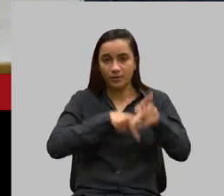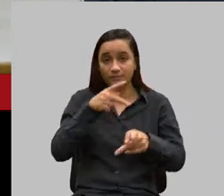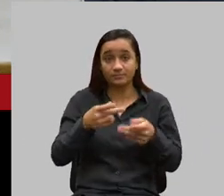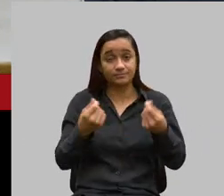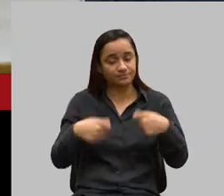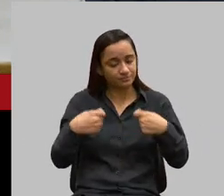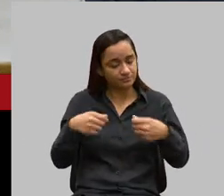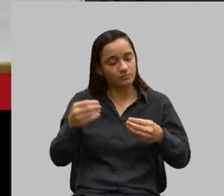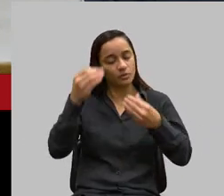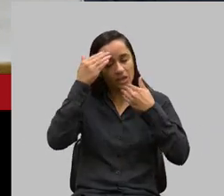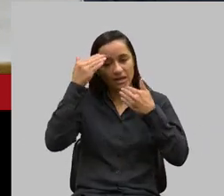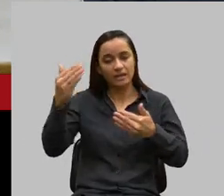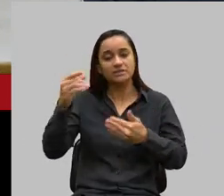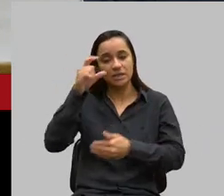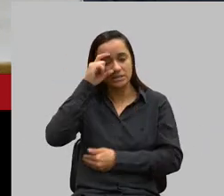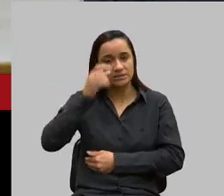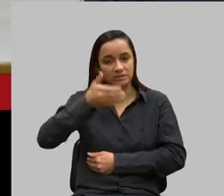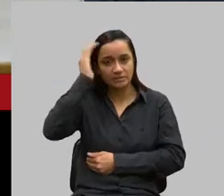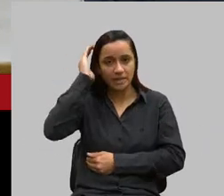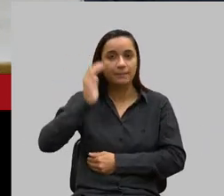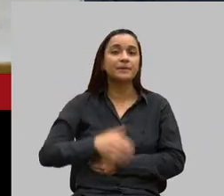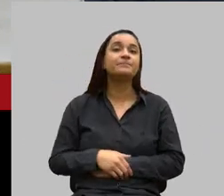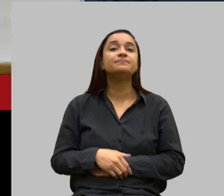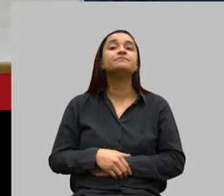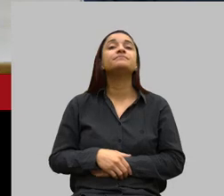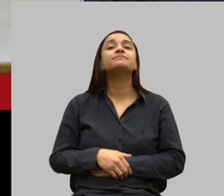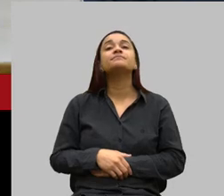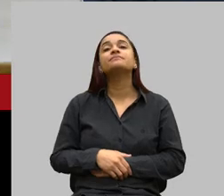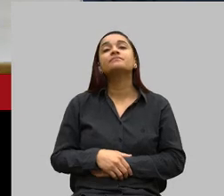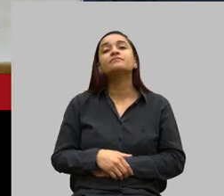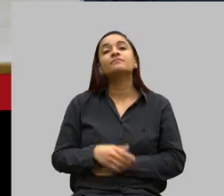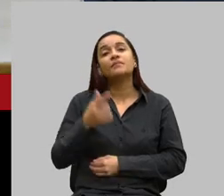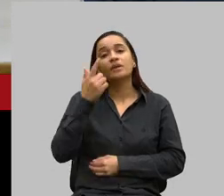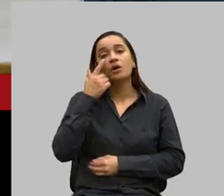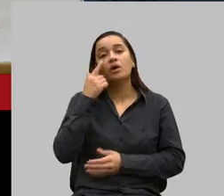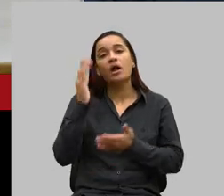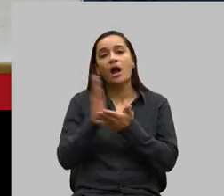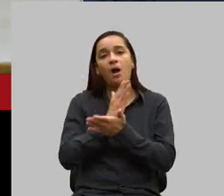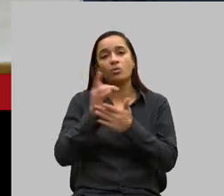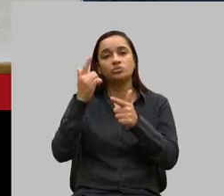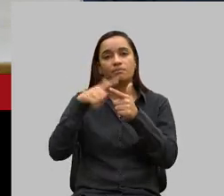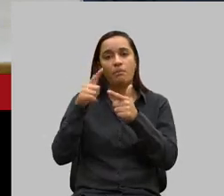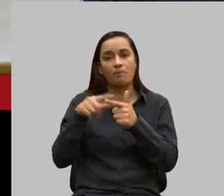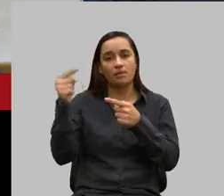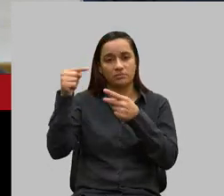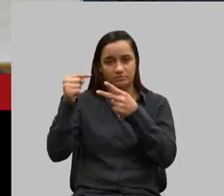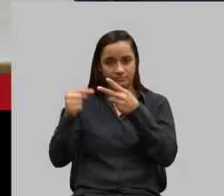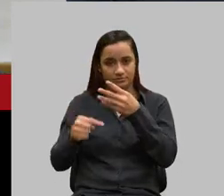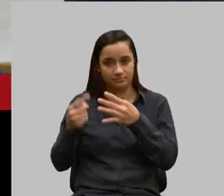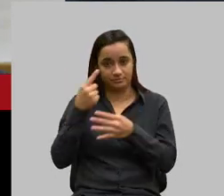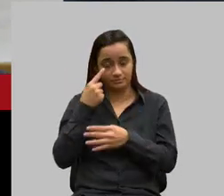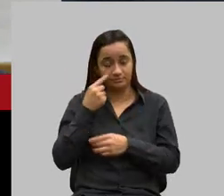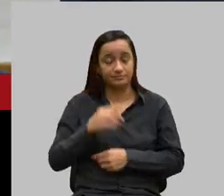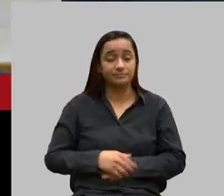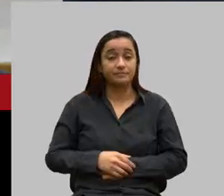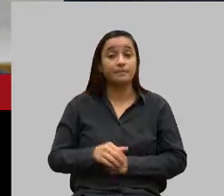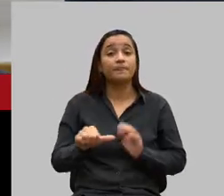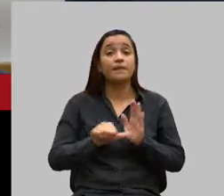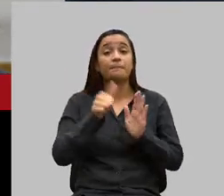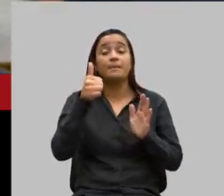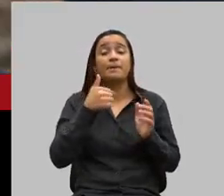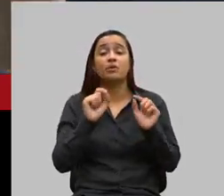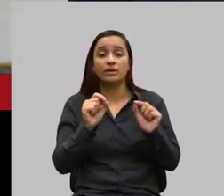governador Romeu Zema vamos para alguns problemas primeiro estão querendo acabar com as